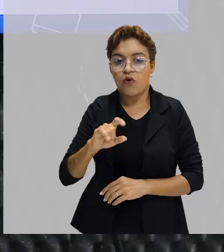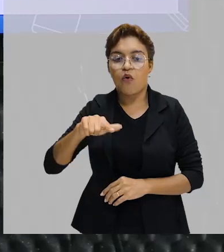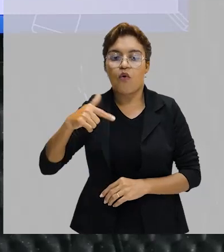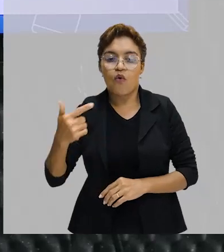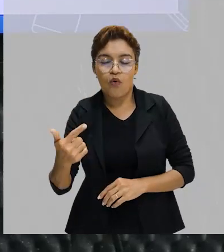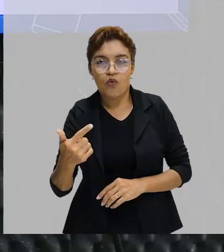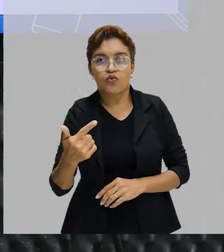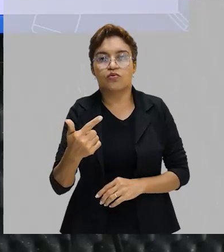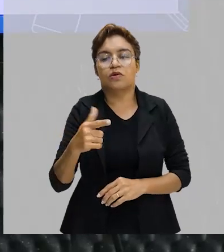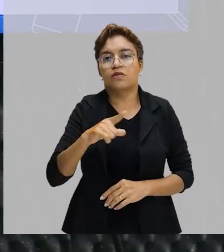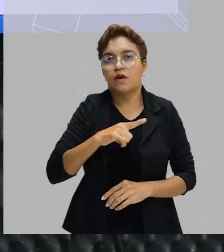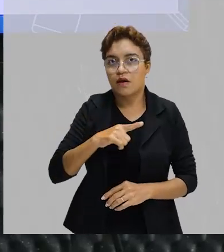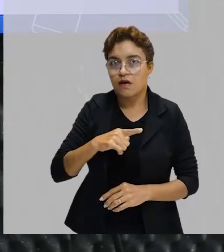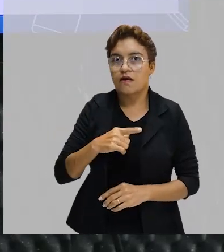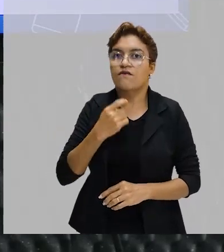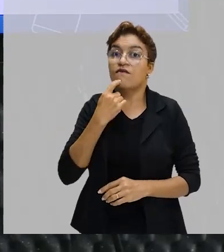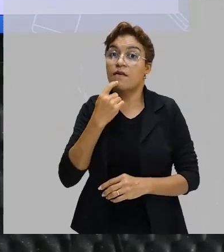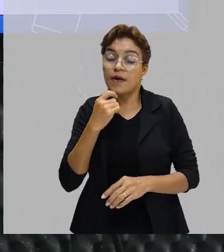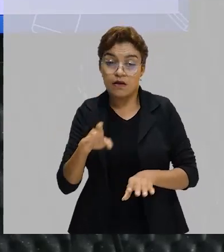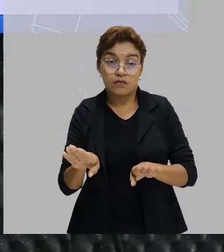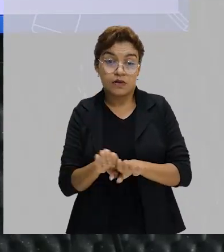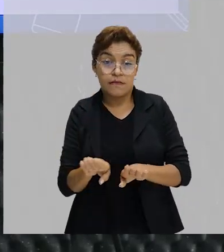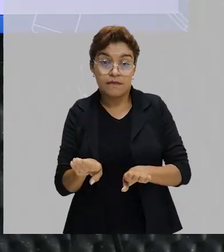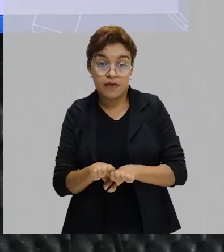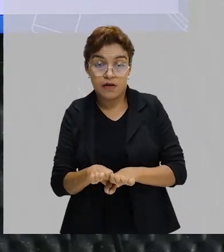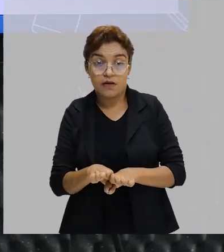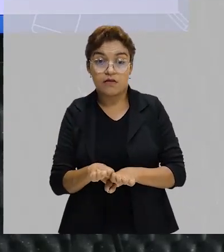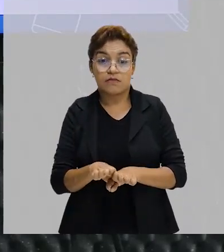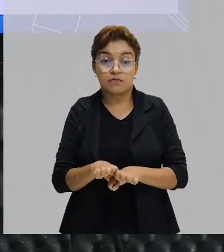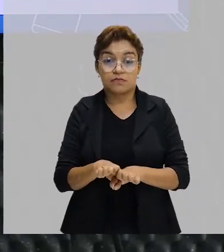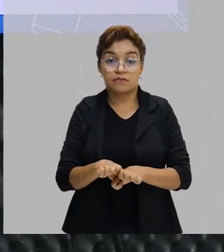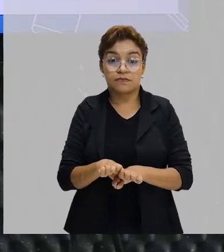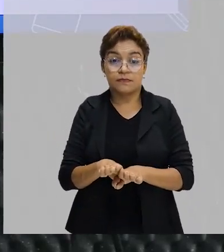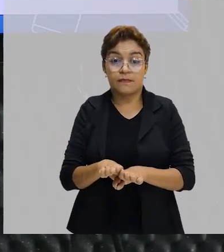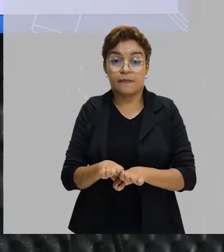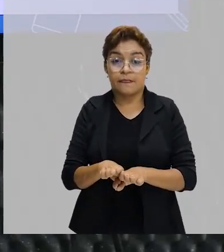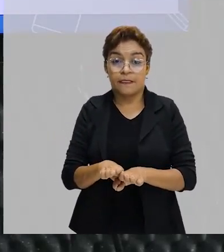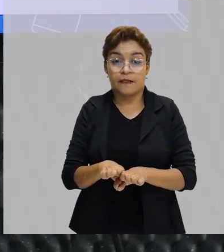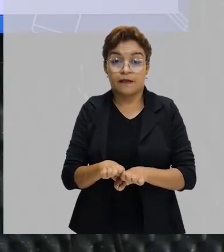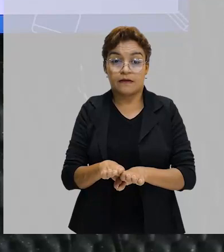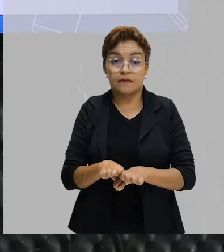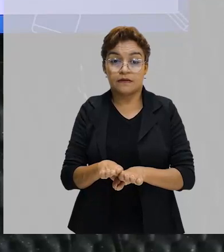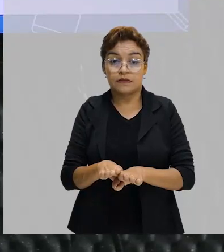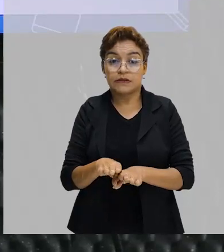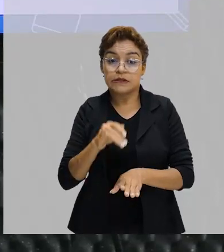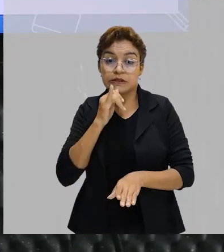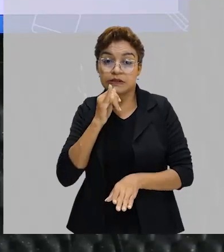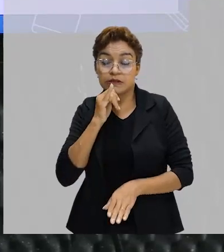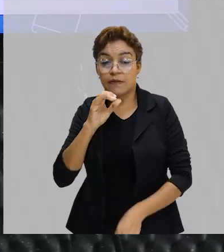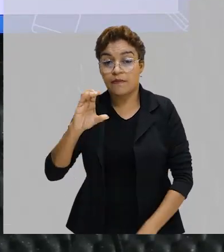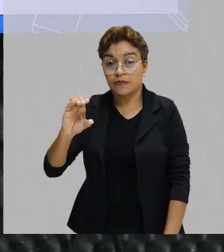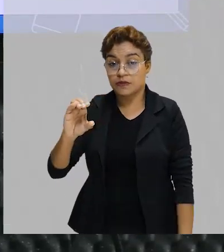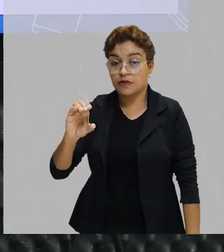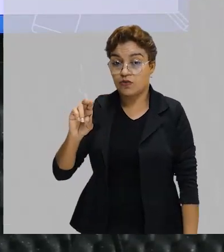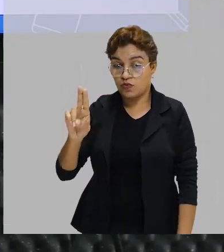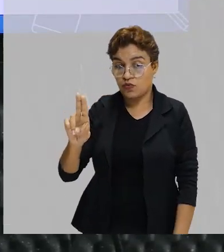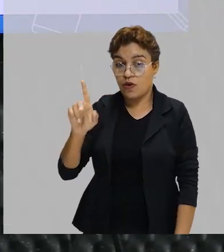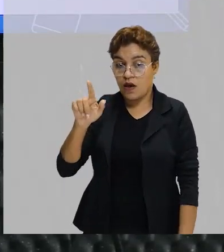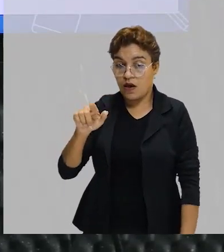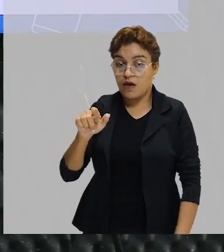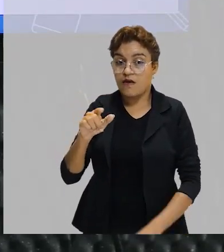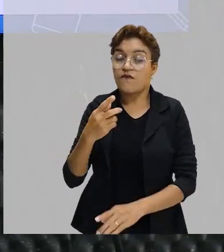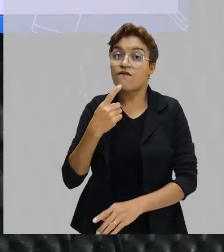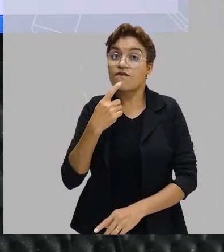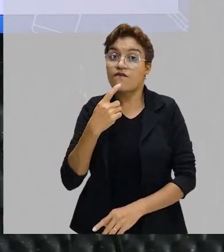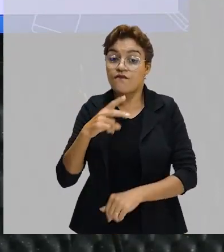vermelha, ok? O elemento cobre, eu vou ter esse verde, um verde meio azulado,